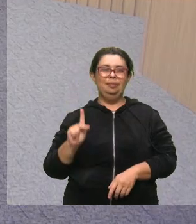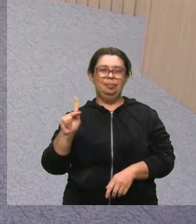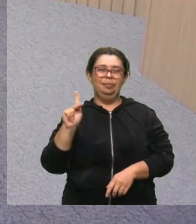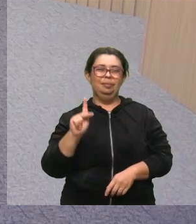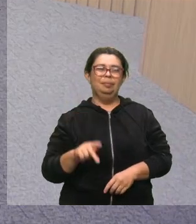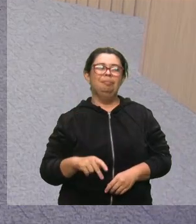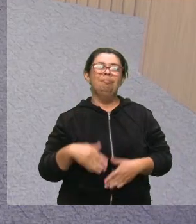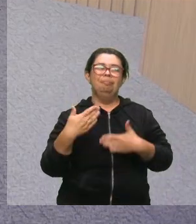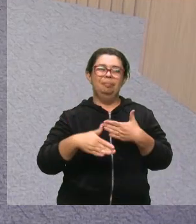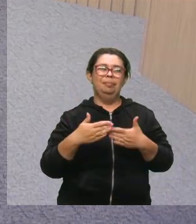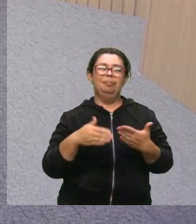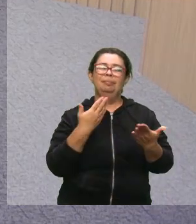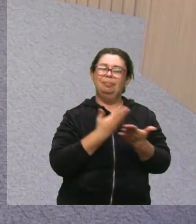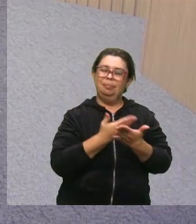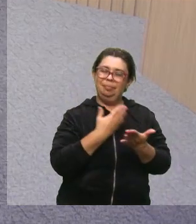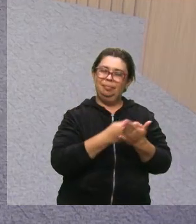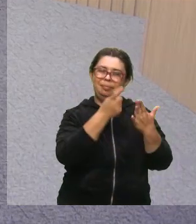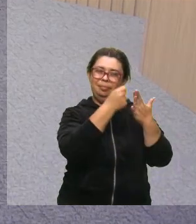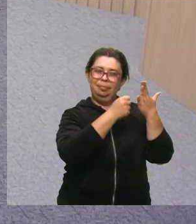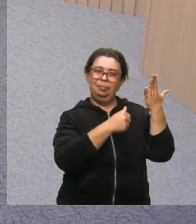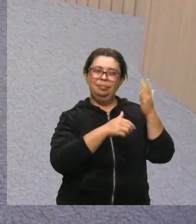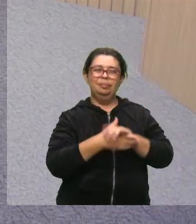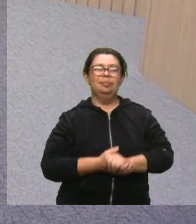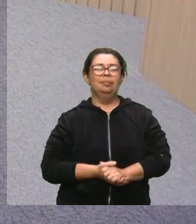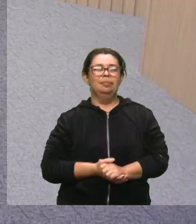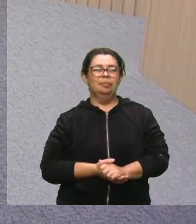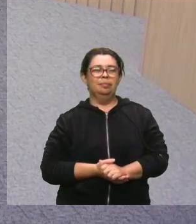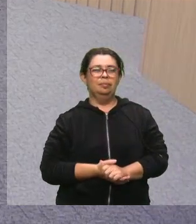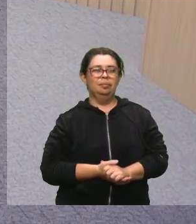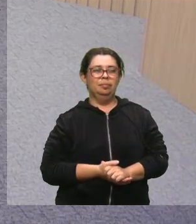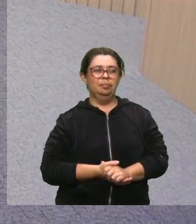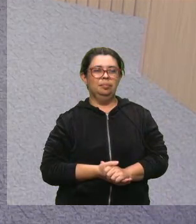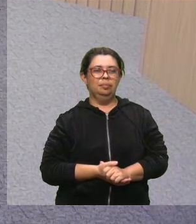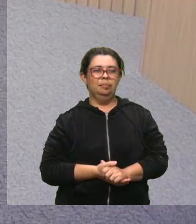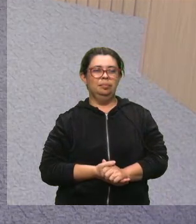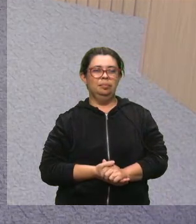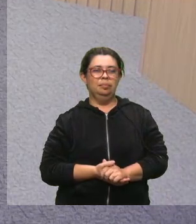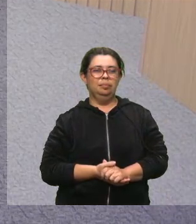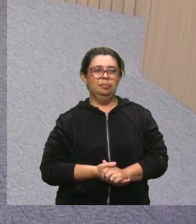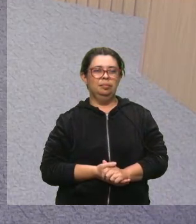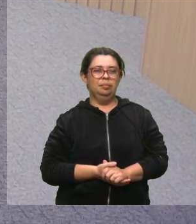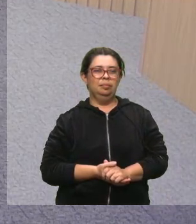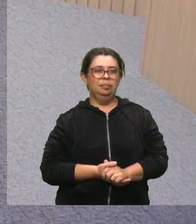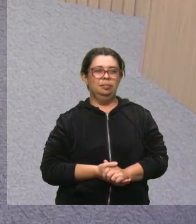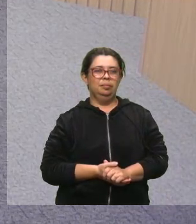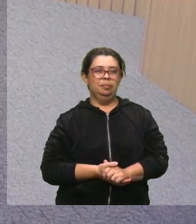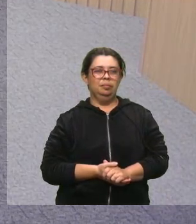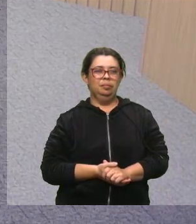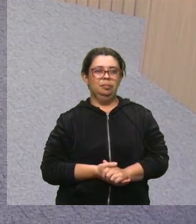como ninguém, com a palavra. Fica à vontade, se quiser falar da mesa ou da tribuna, Benê.